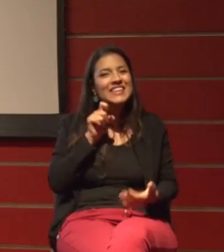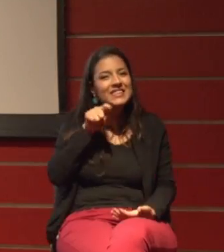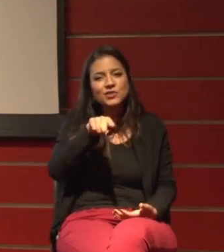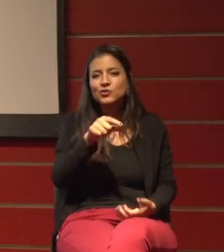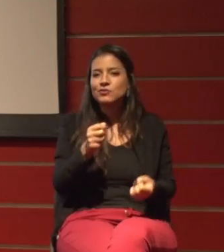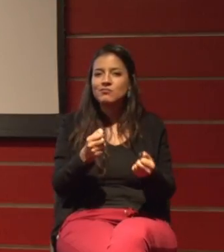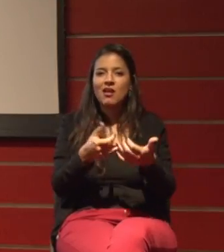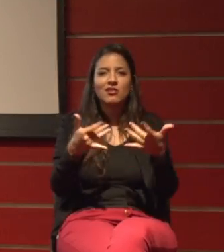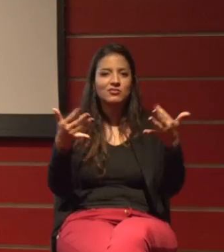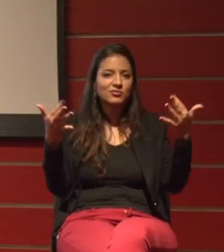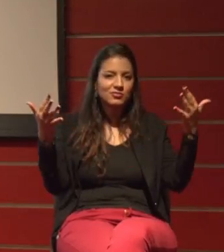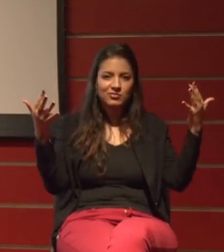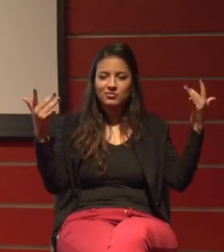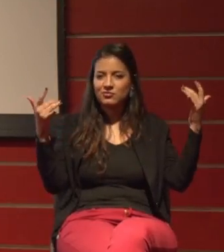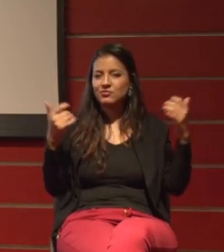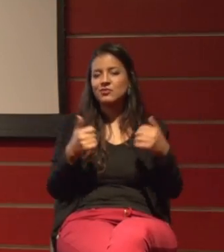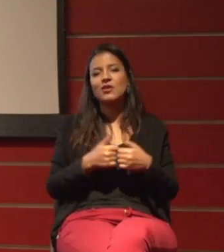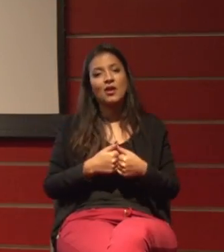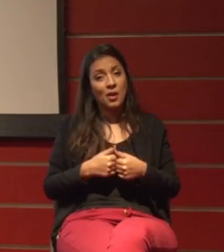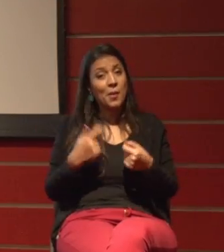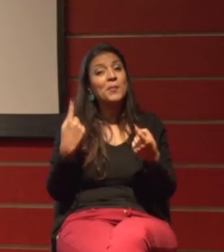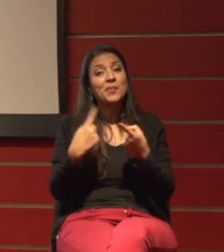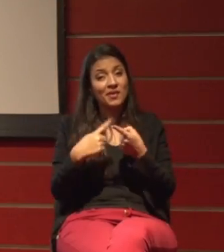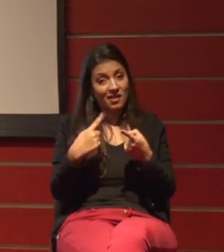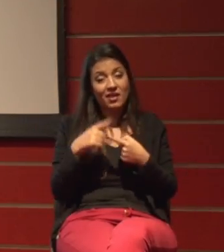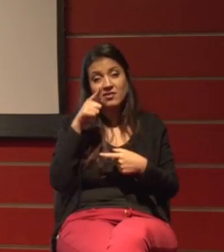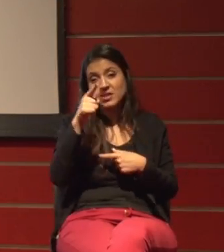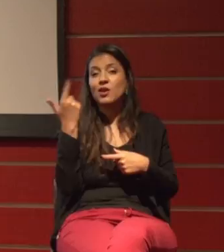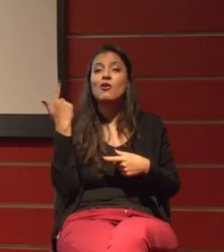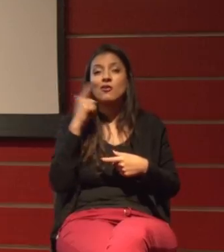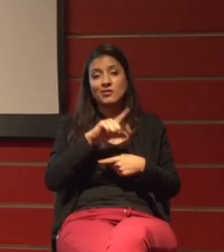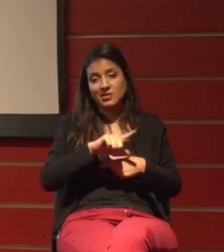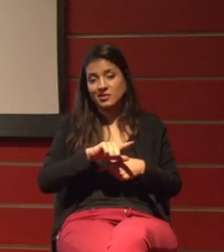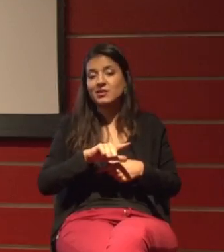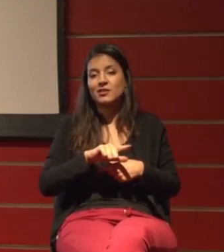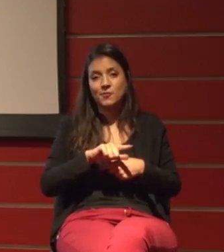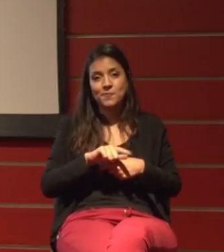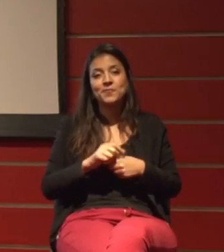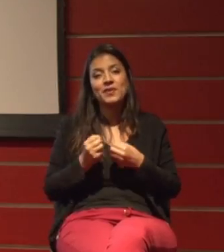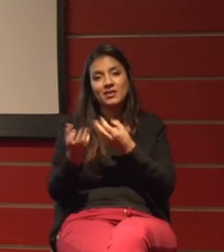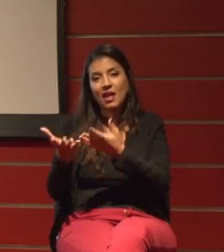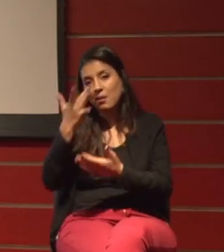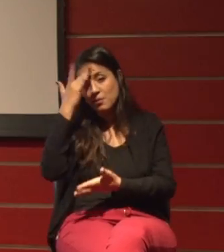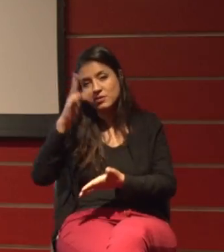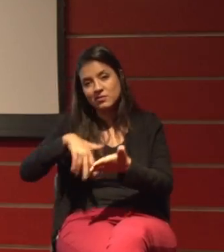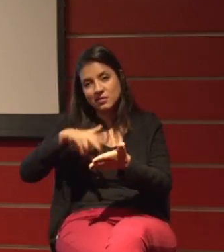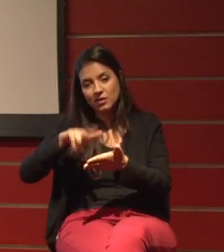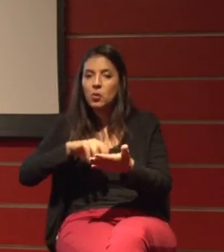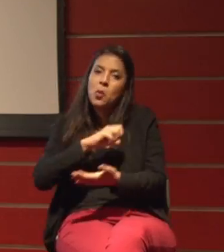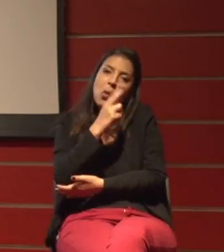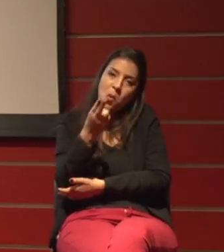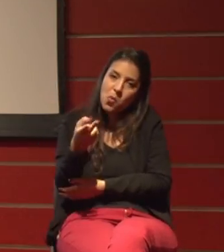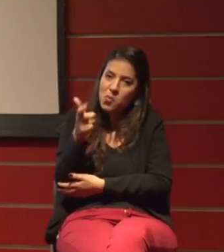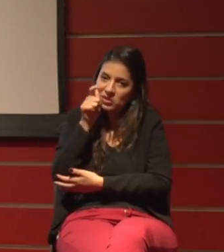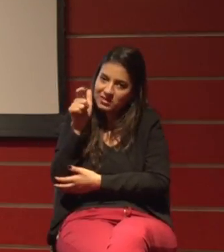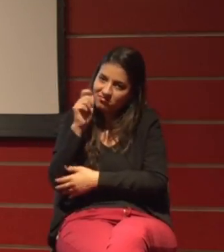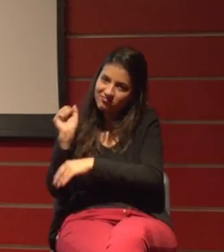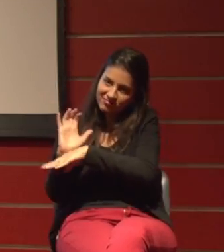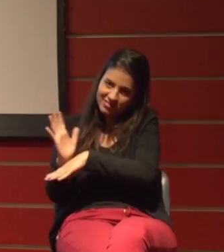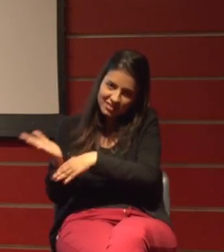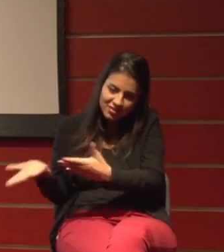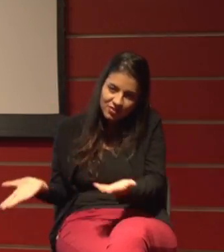é mágico né porque você conseguiu fazer com que o teu leitor ou teu espectador né